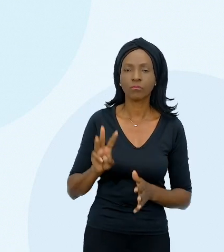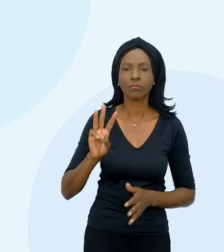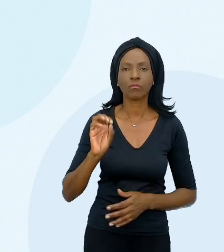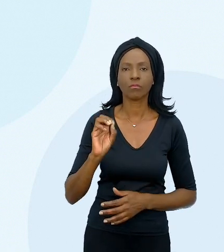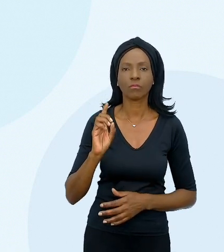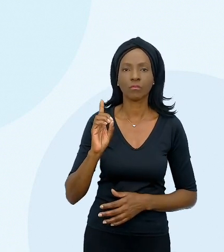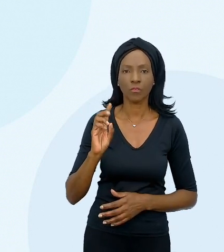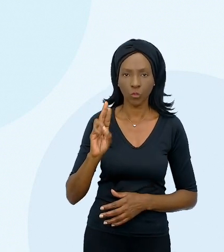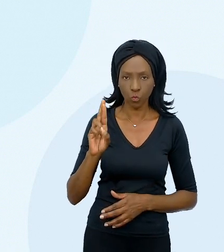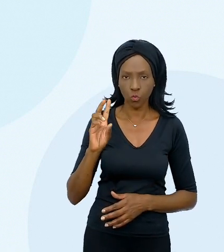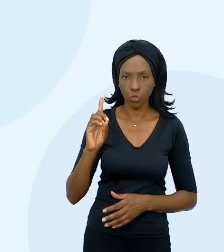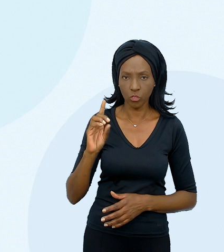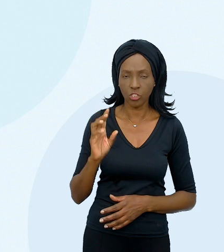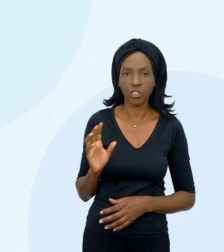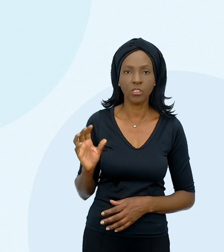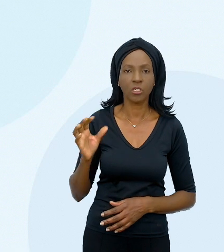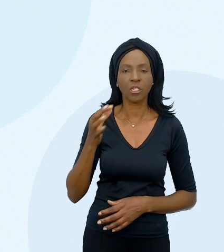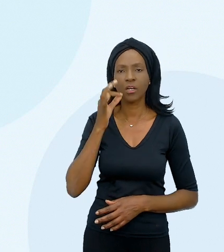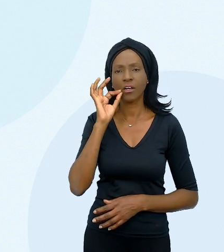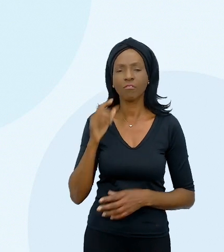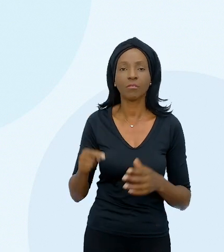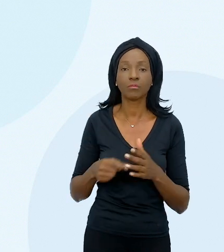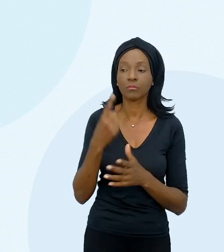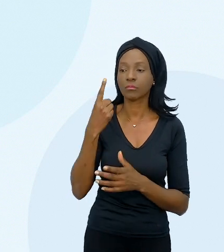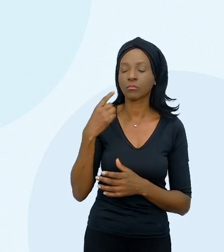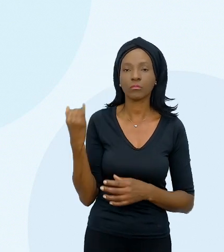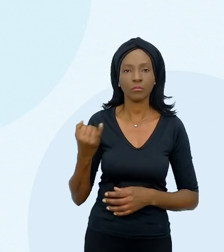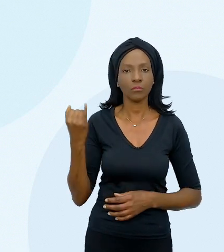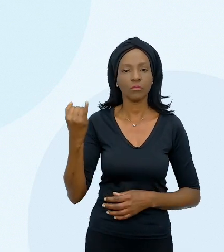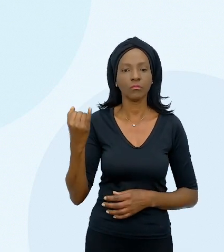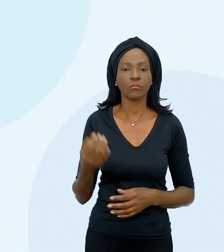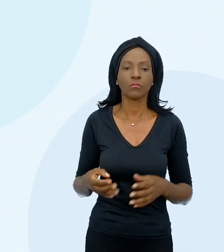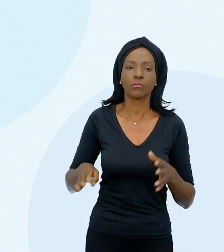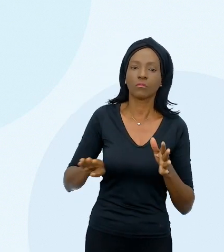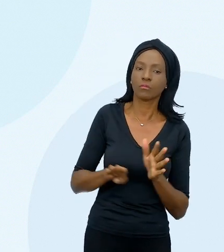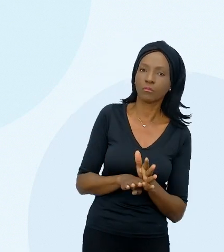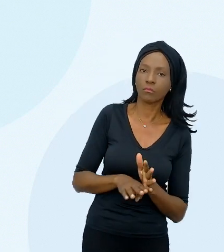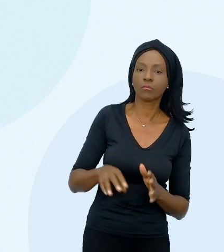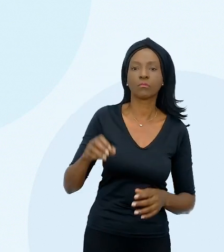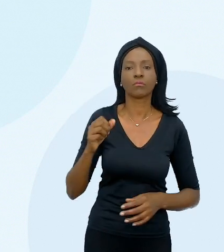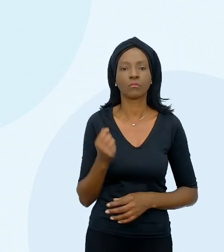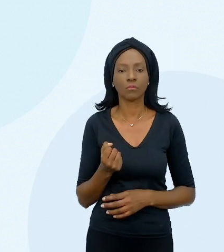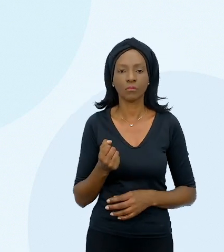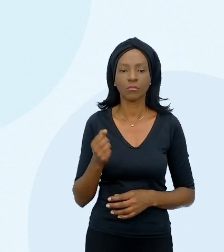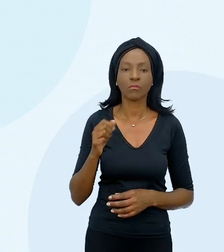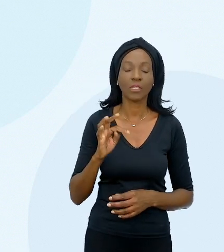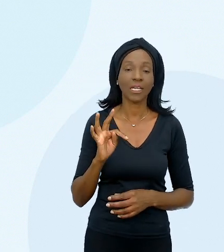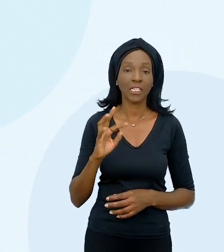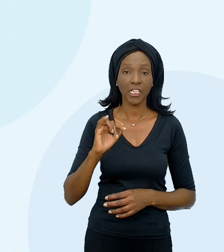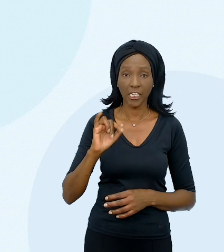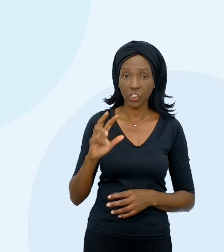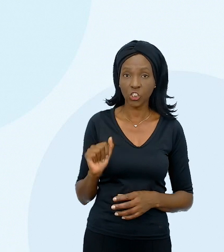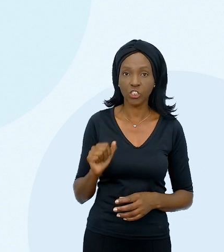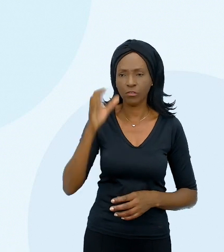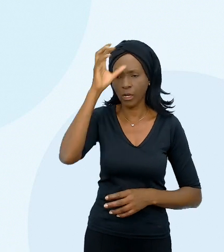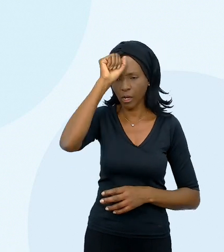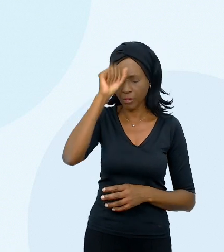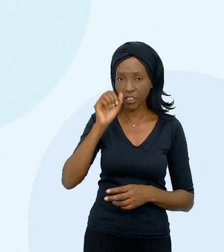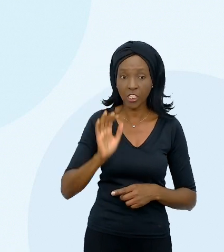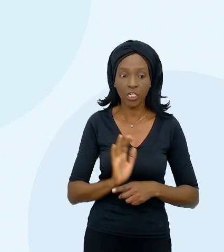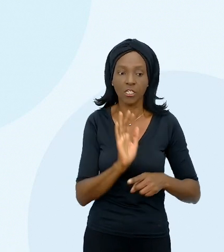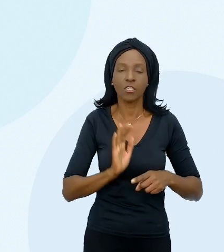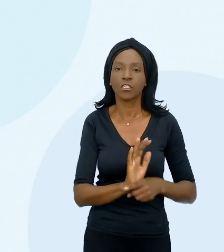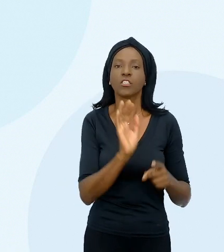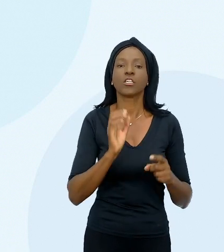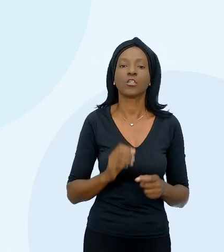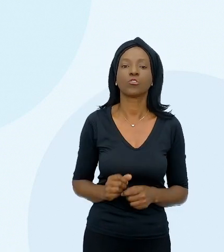Café. Primeiro ponto aqui que é importante. É uma metodologia ativa de aprendizagem que estimula o quê? Processos